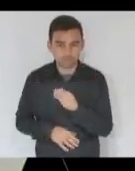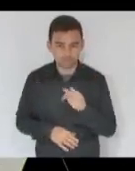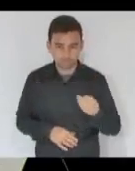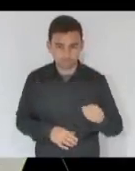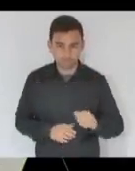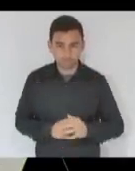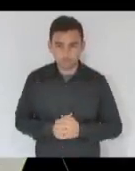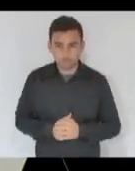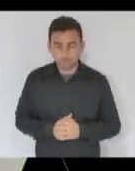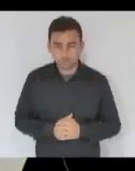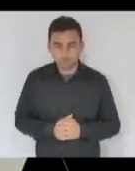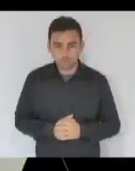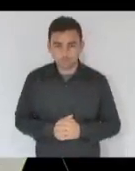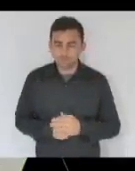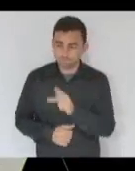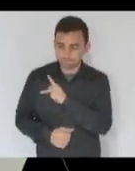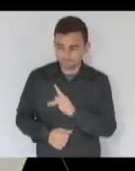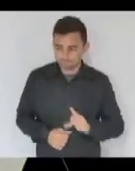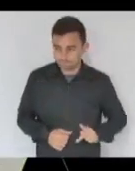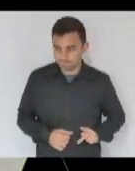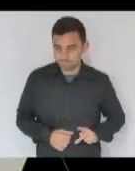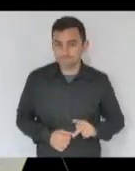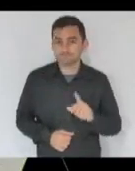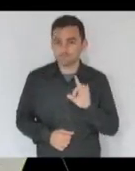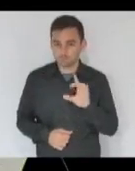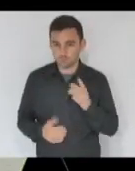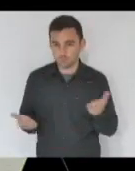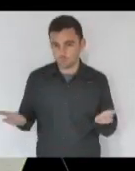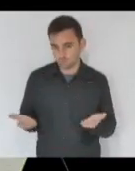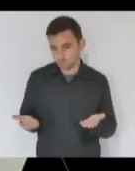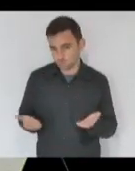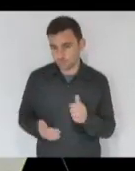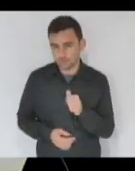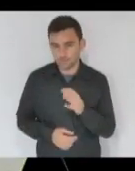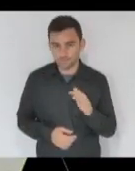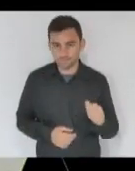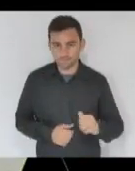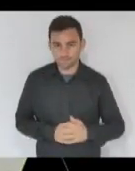ata. Senhor presidente, era a ata de hoje.